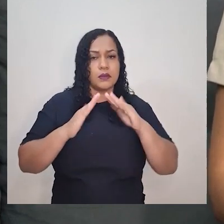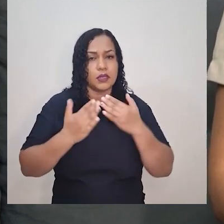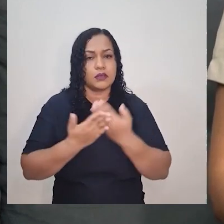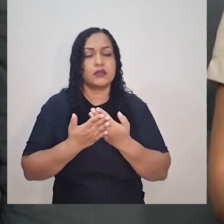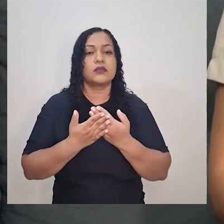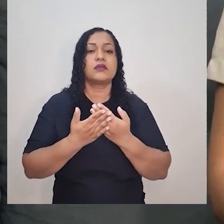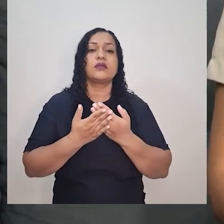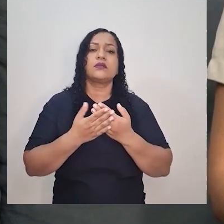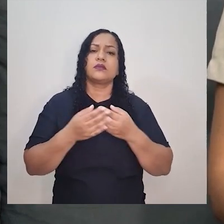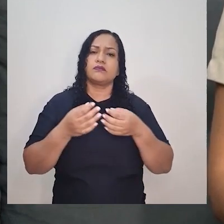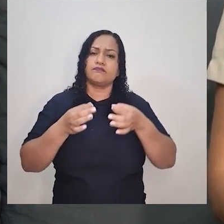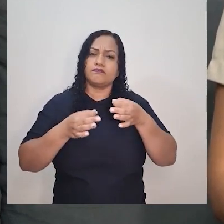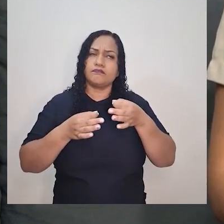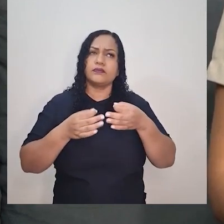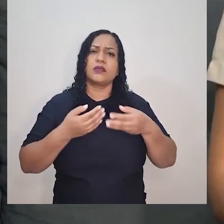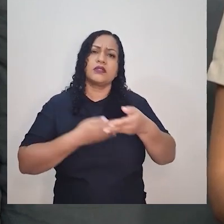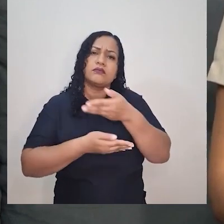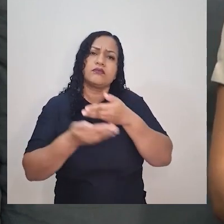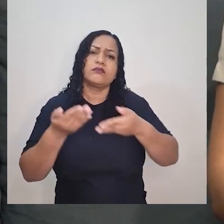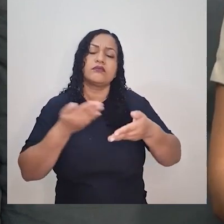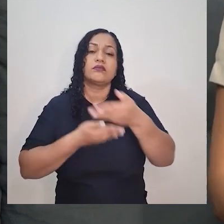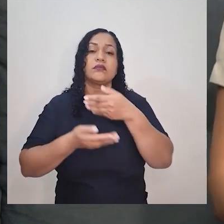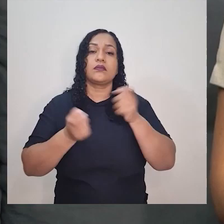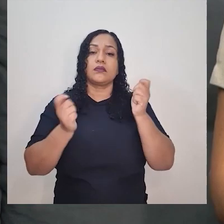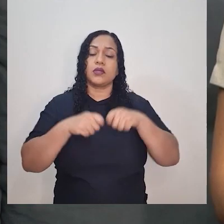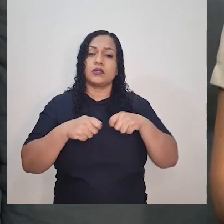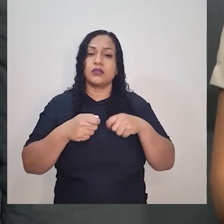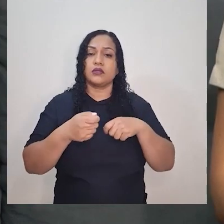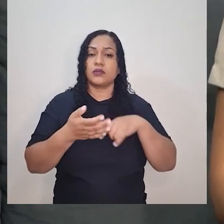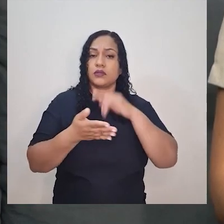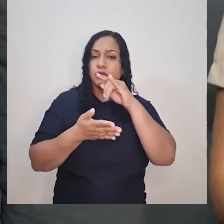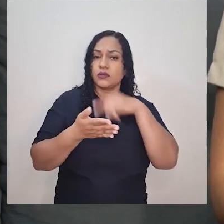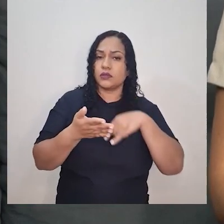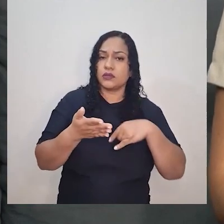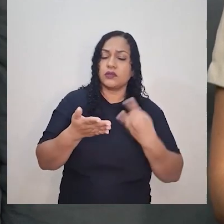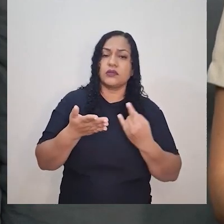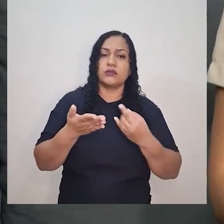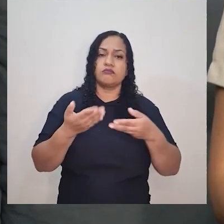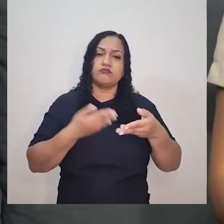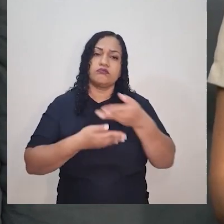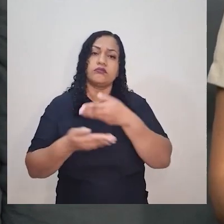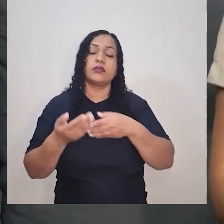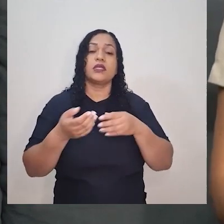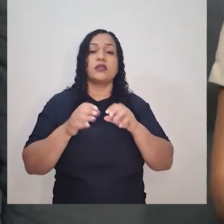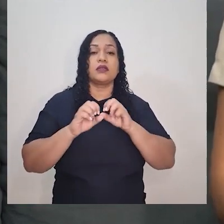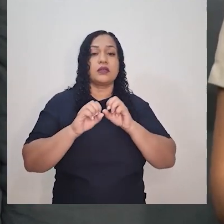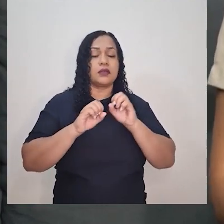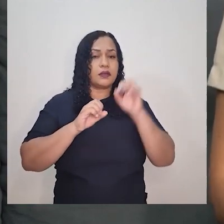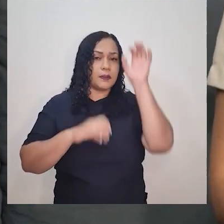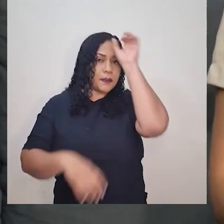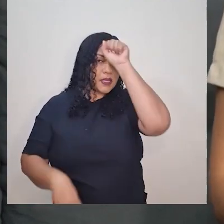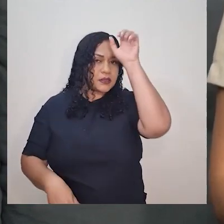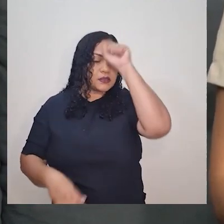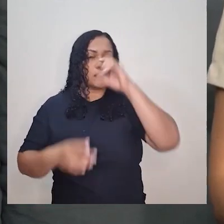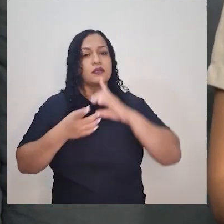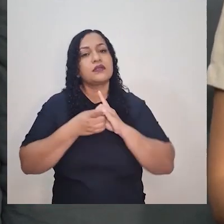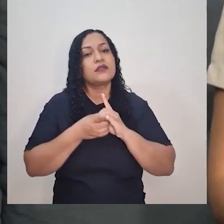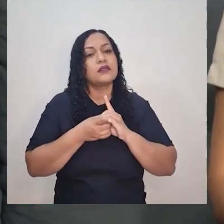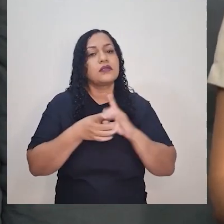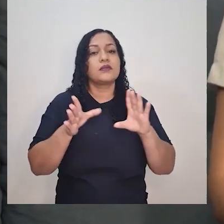possamos, nessa elaboração, fazer com que essa escola e esse aspecto da aprendizagem ela seja cada vez mais democrática e